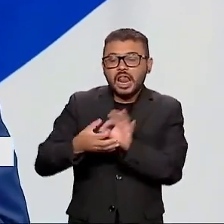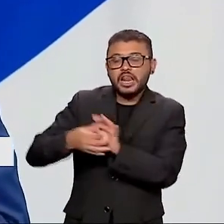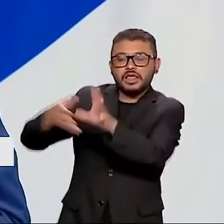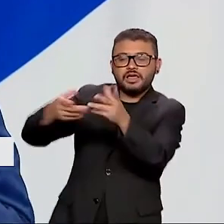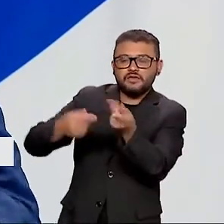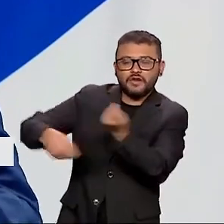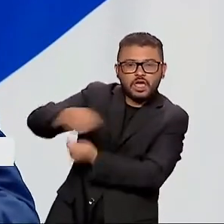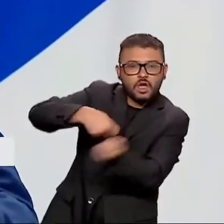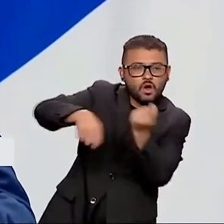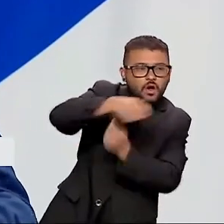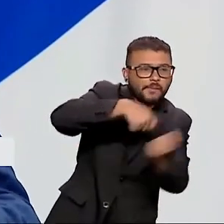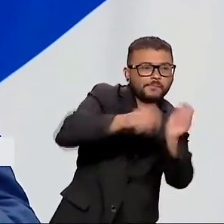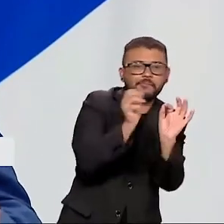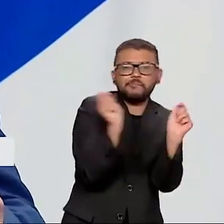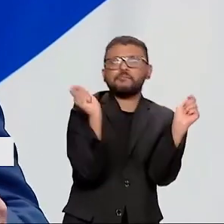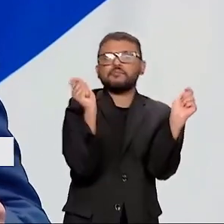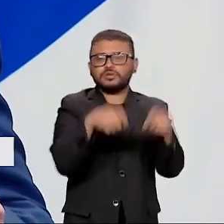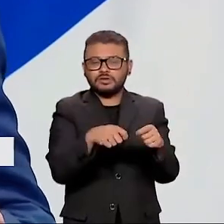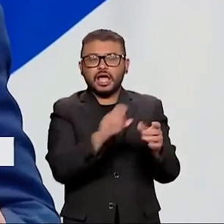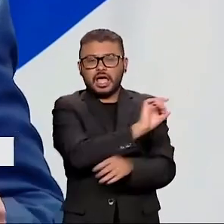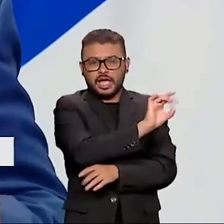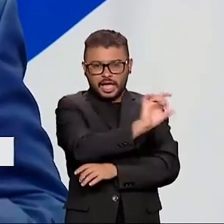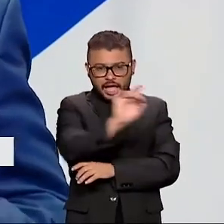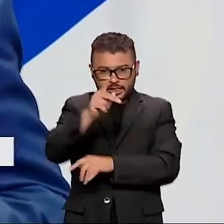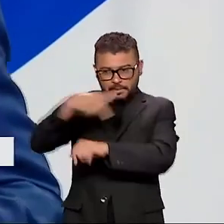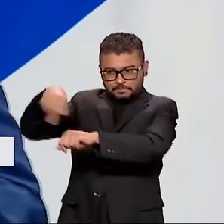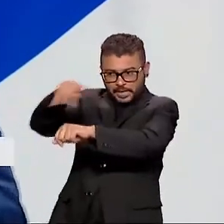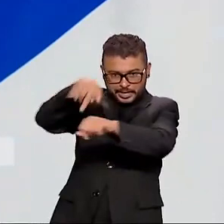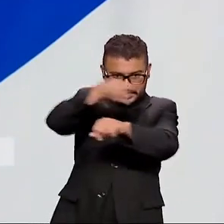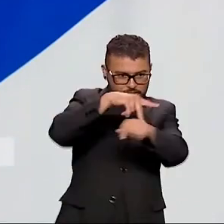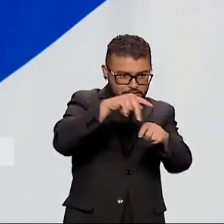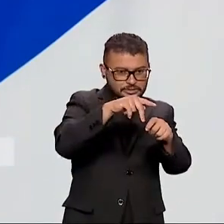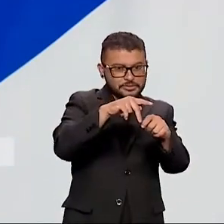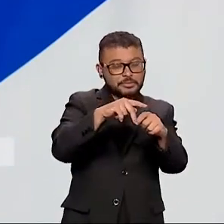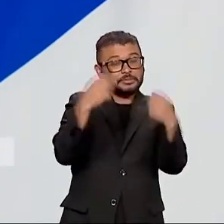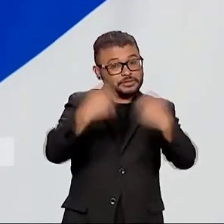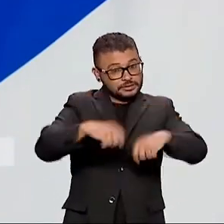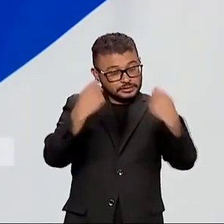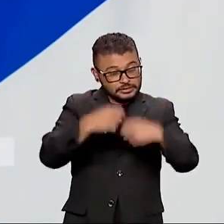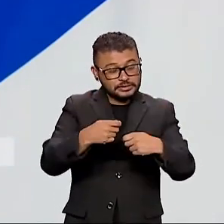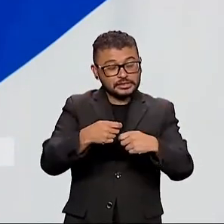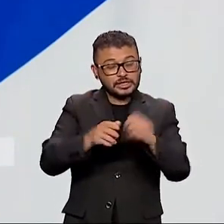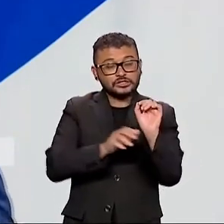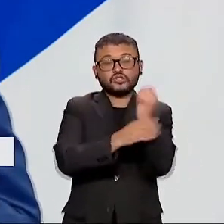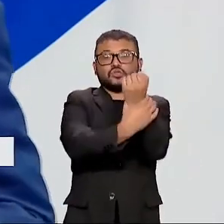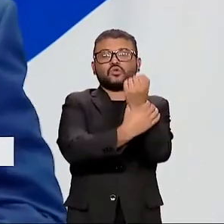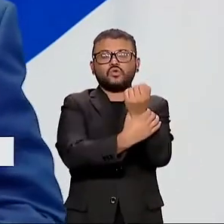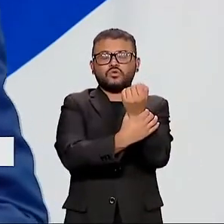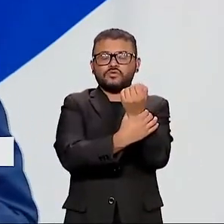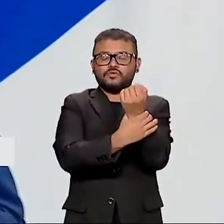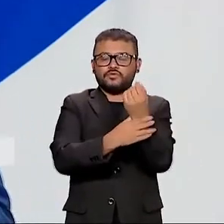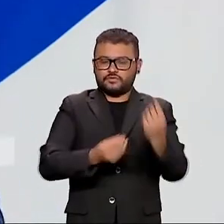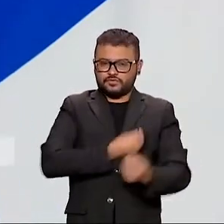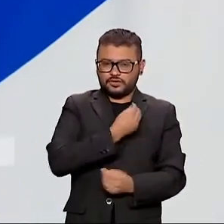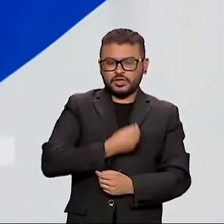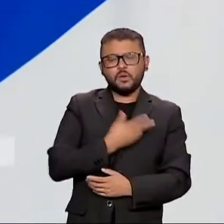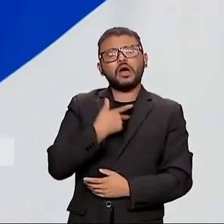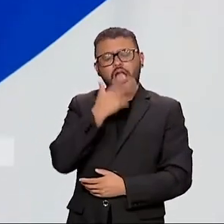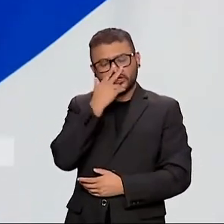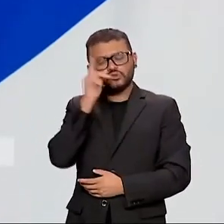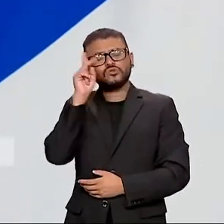nós, desde que cada um garanta aquilo que é considerado essencial, Eu acho normal que a França